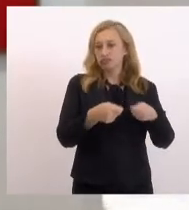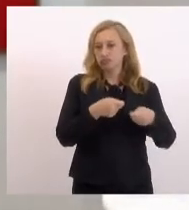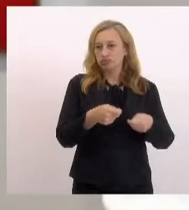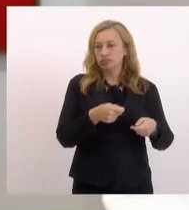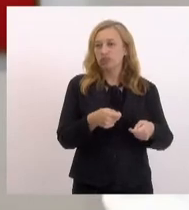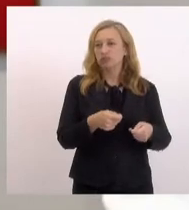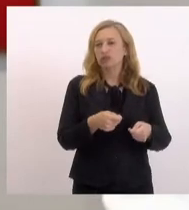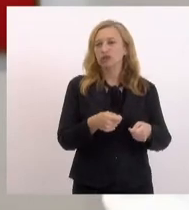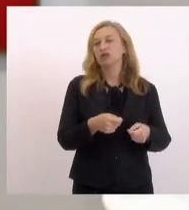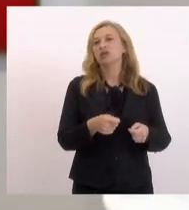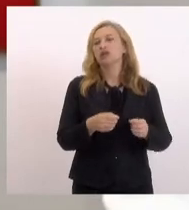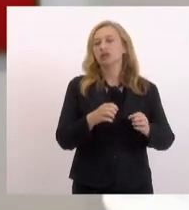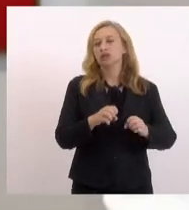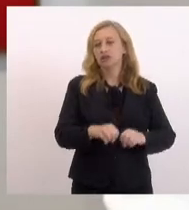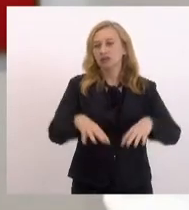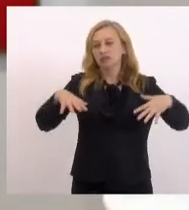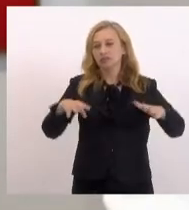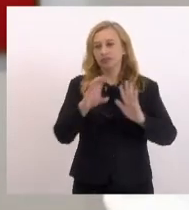de plenário.